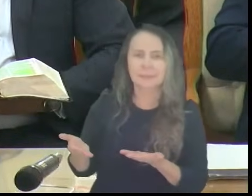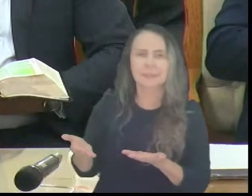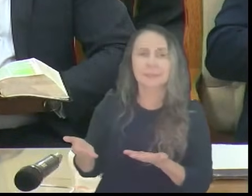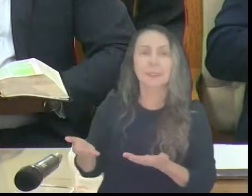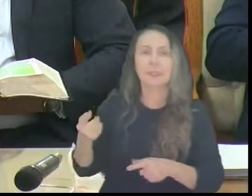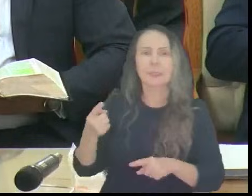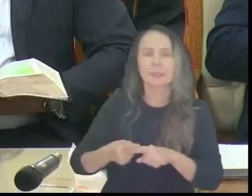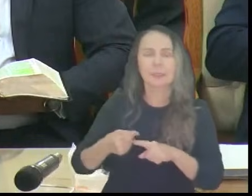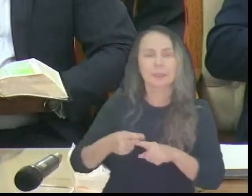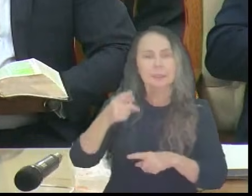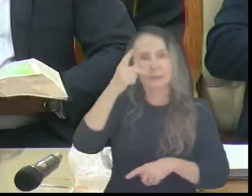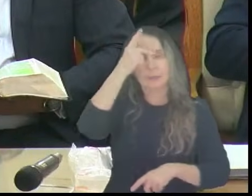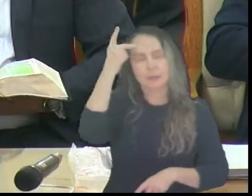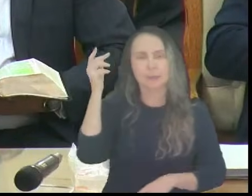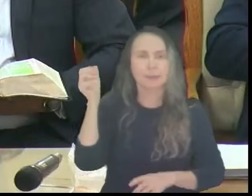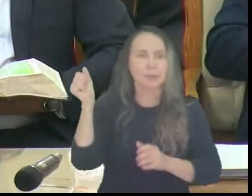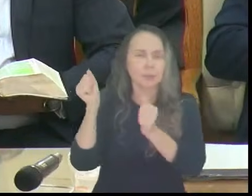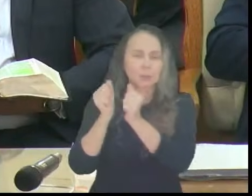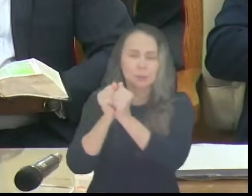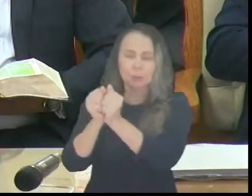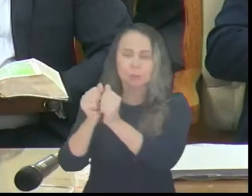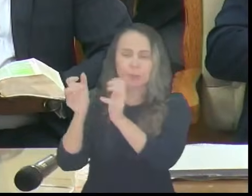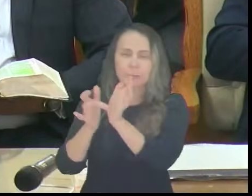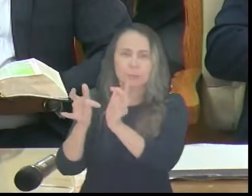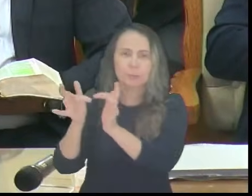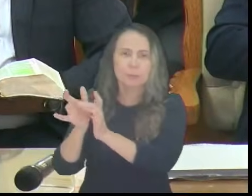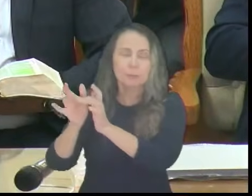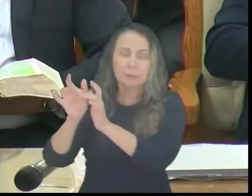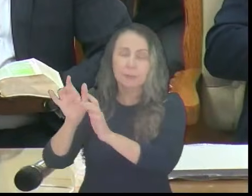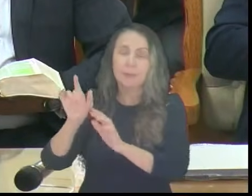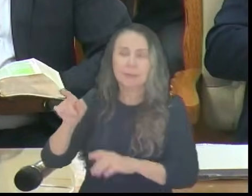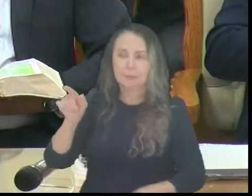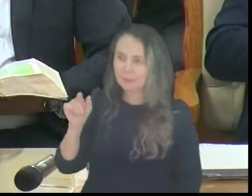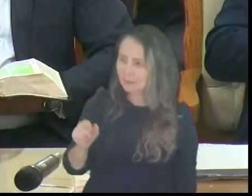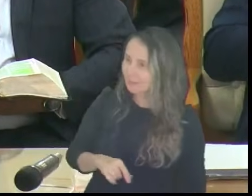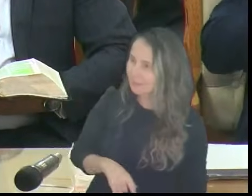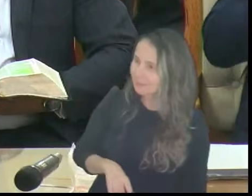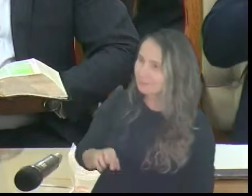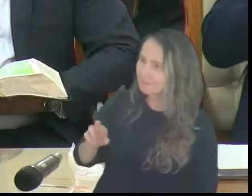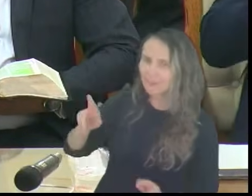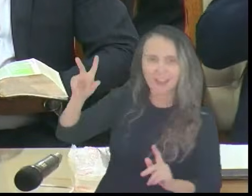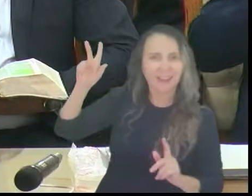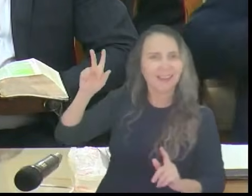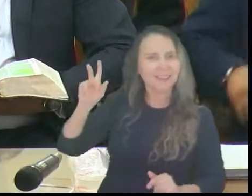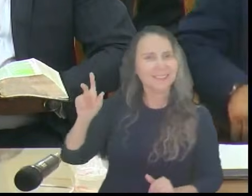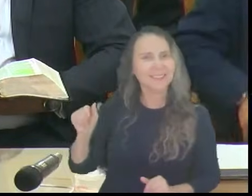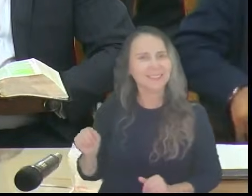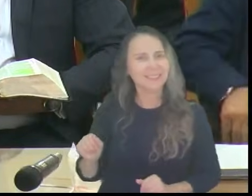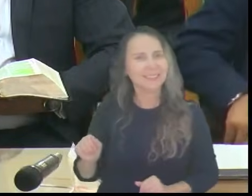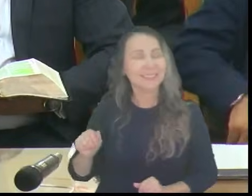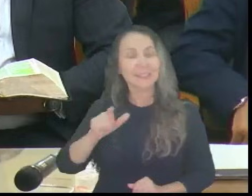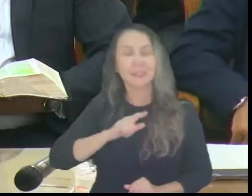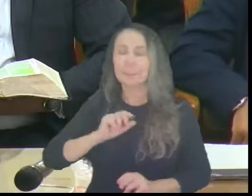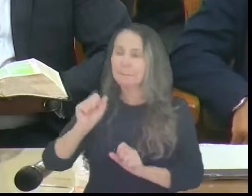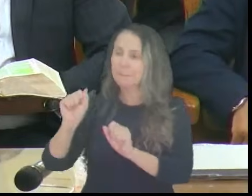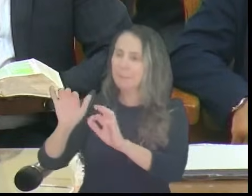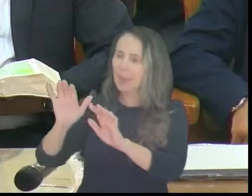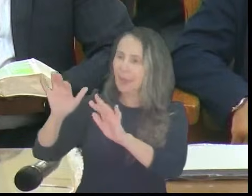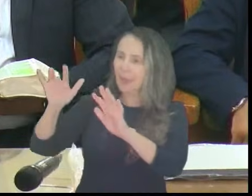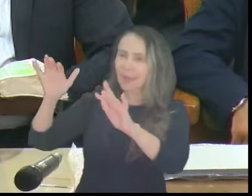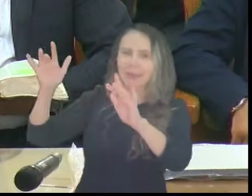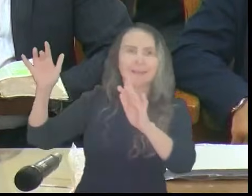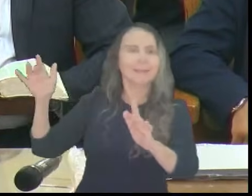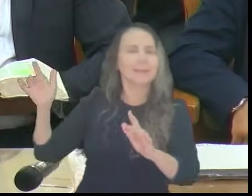Porque quem está com Jesus fica diferente. Quem está com Jesus tem um brilho